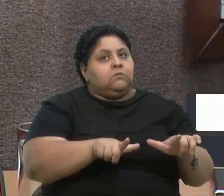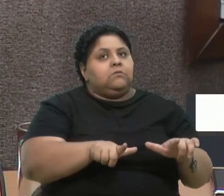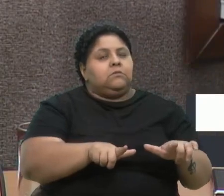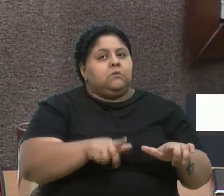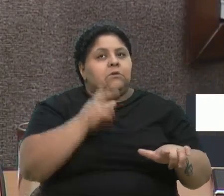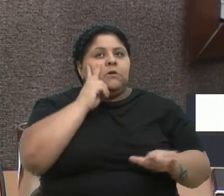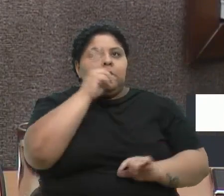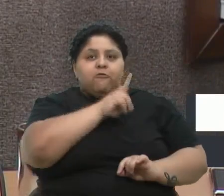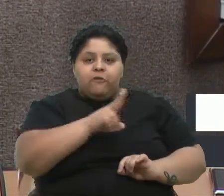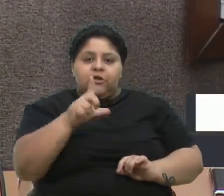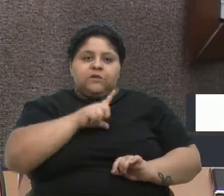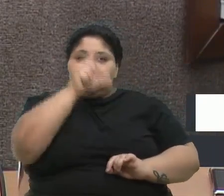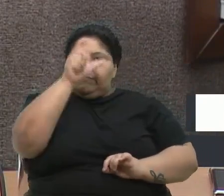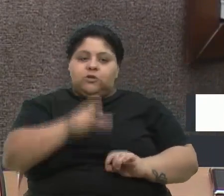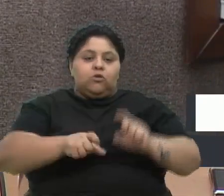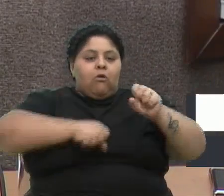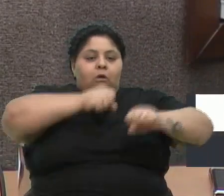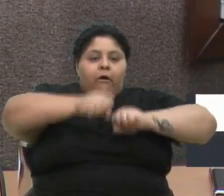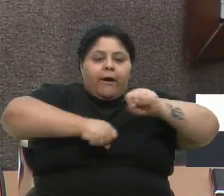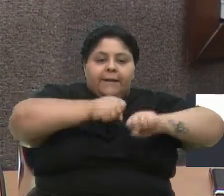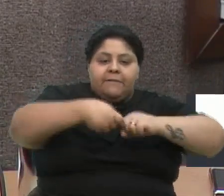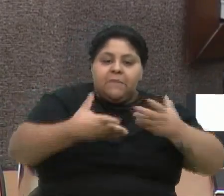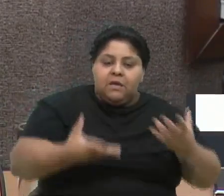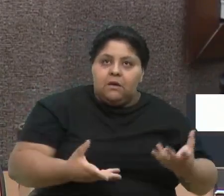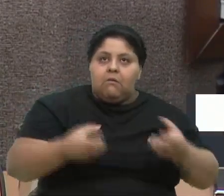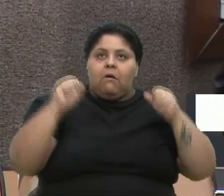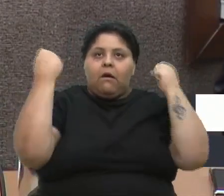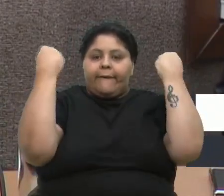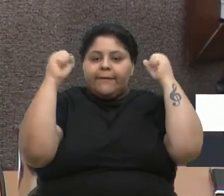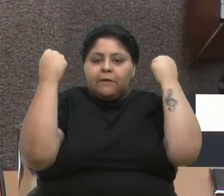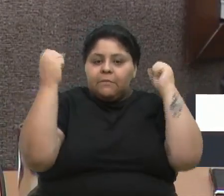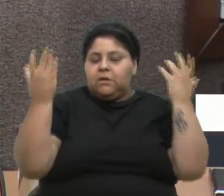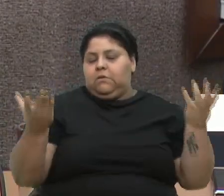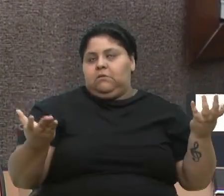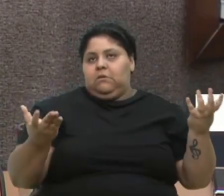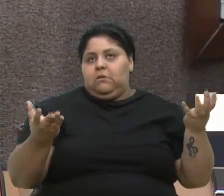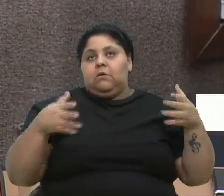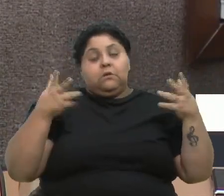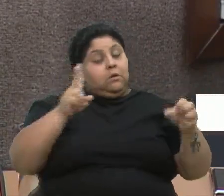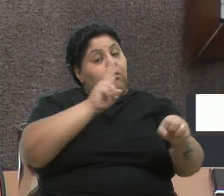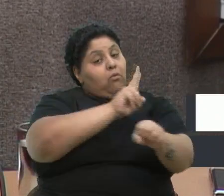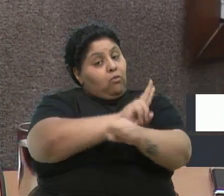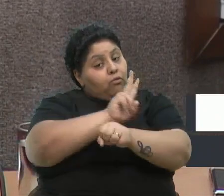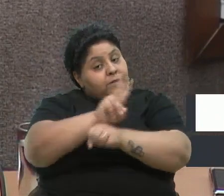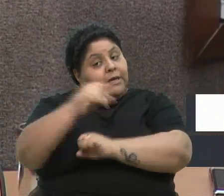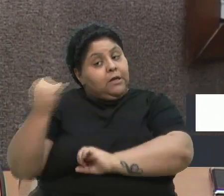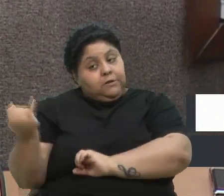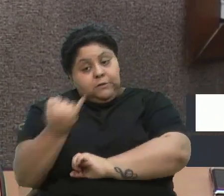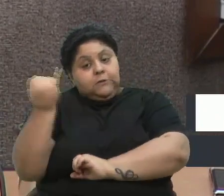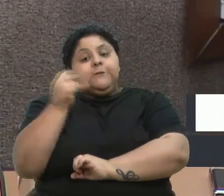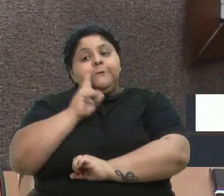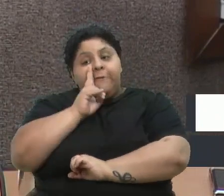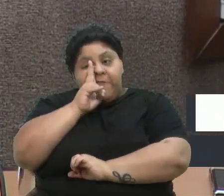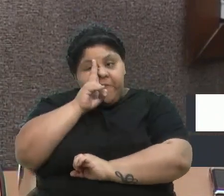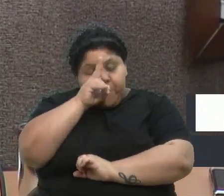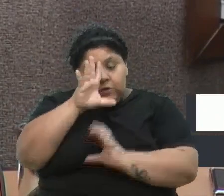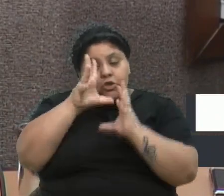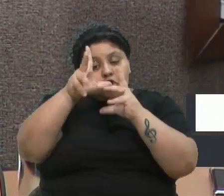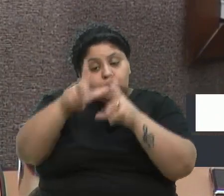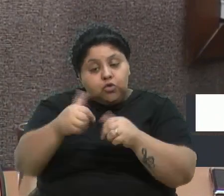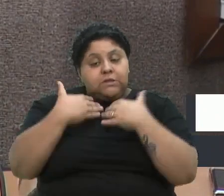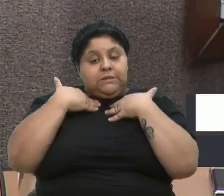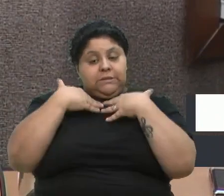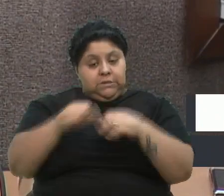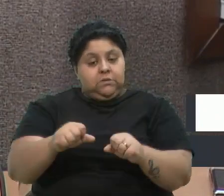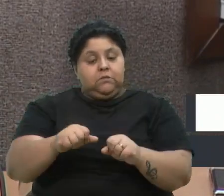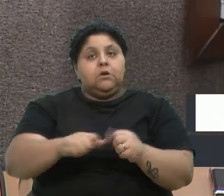gente com bicicleta, tem academias que fazem treinamento, então a conservação ela é fundamental numa força de secretarias. Eu assino embaixo